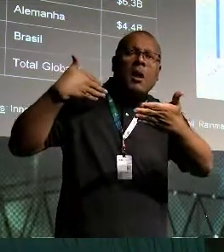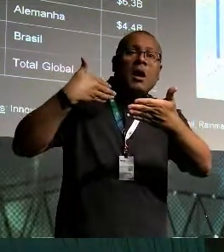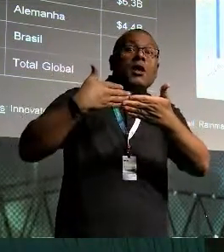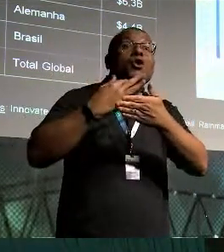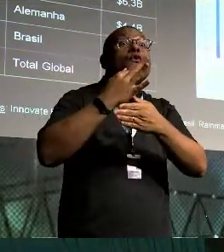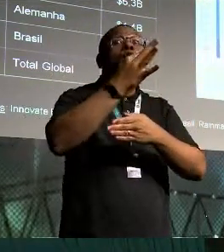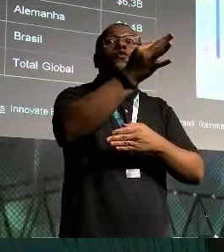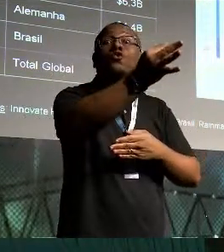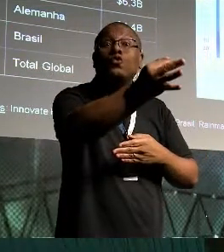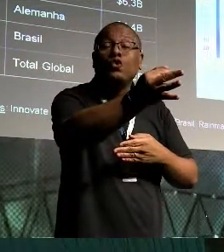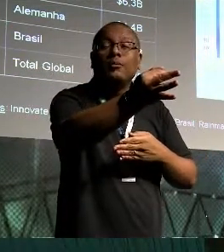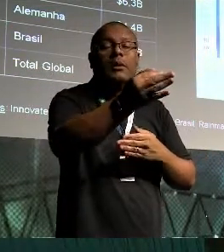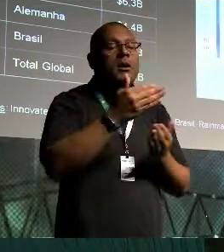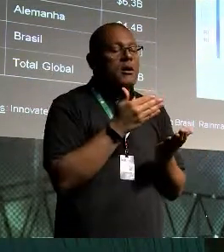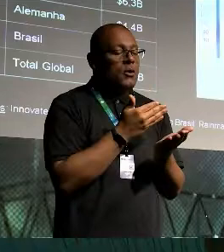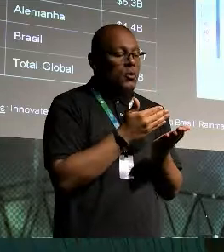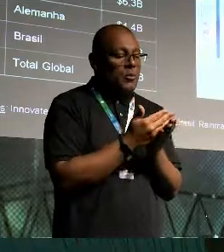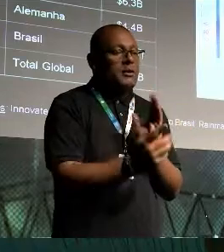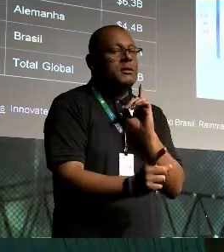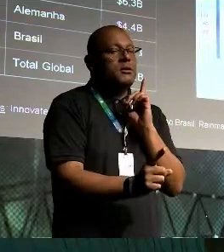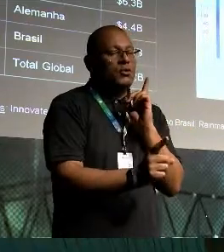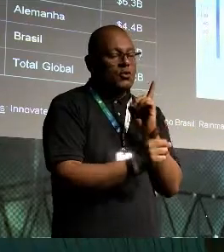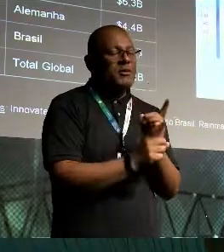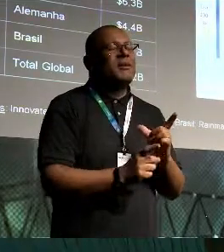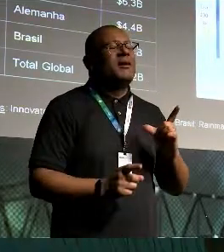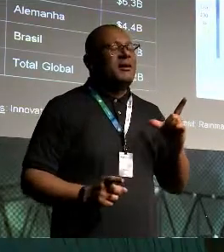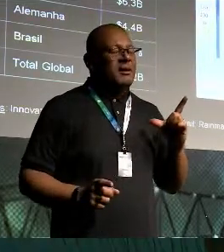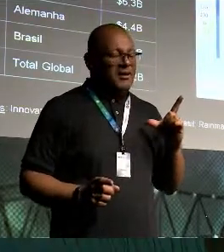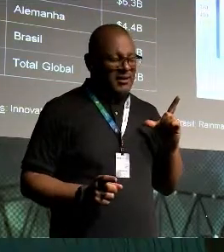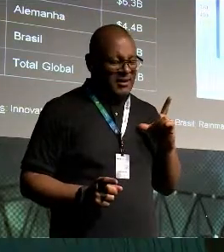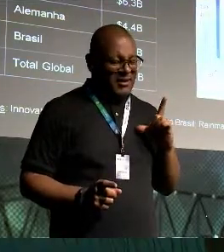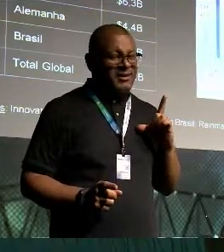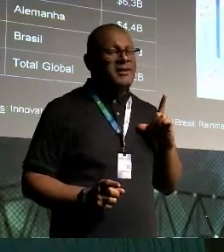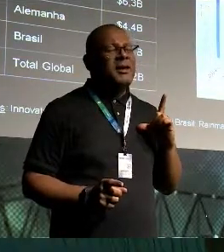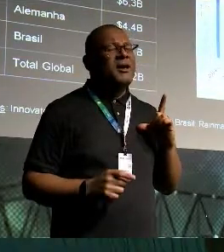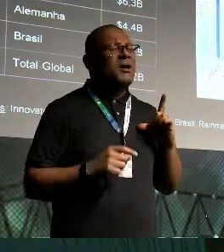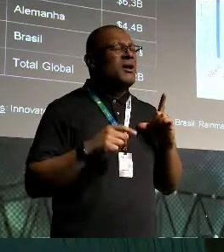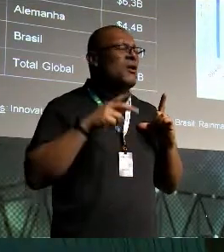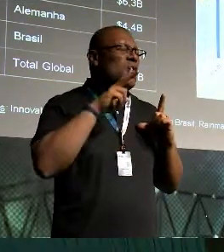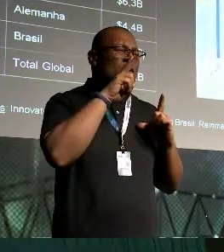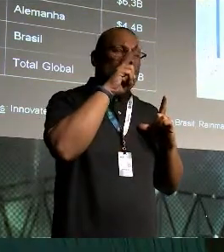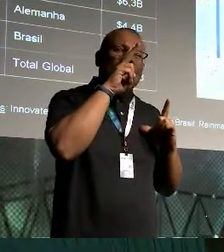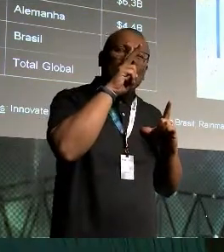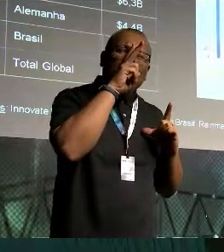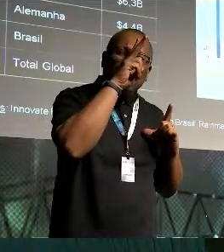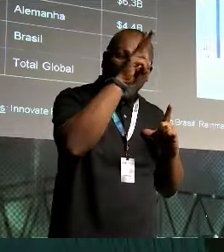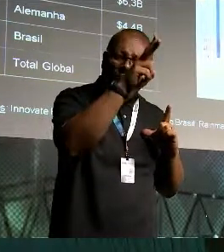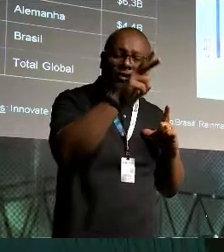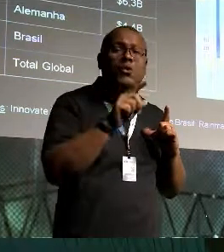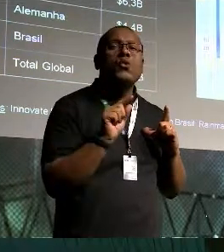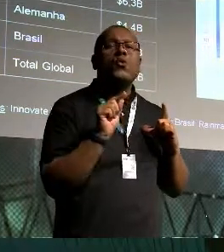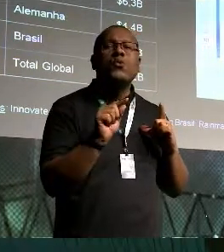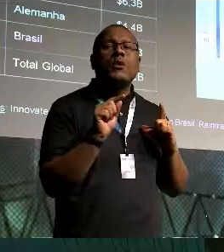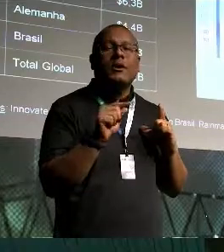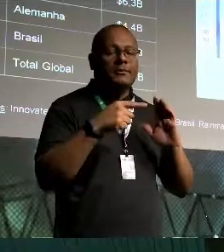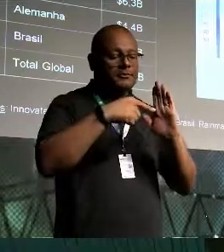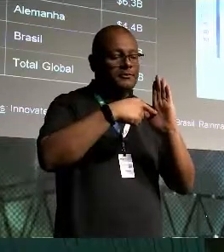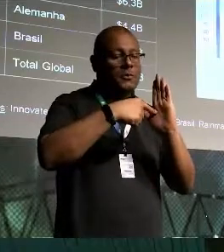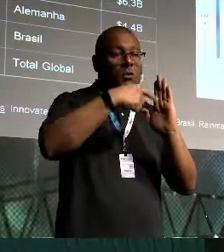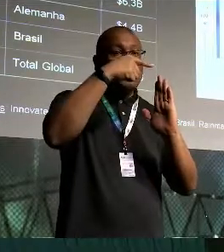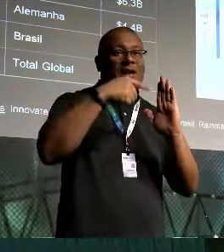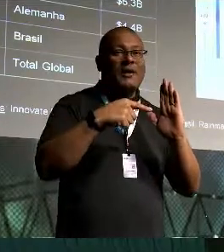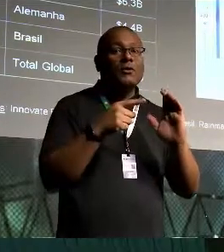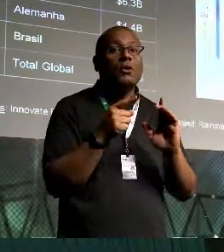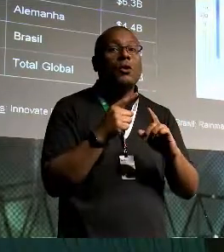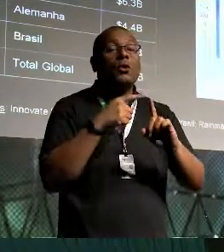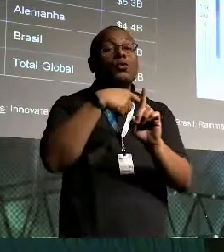indo? E a gente começa a notar aqui que tem uma tendência aqui avassaladora, que eu falei que retomaria aqui, que é o gráfico do meio desse